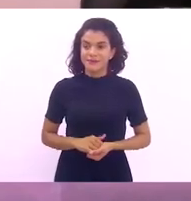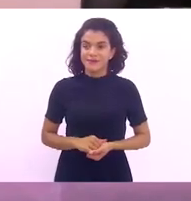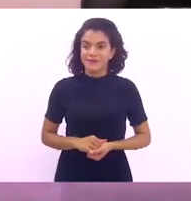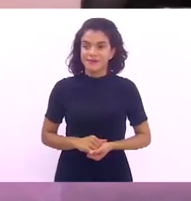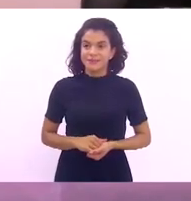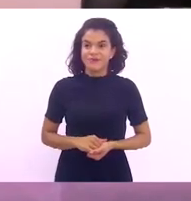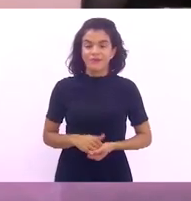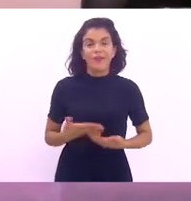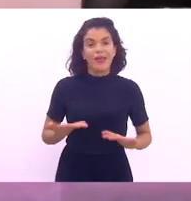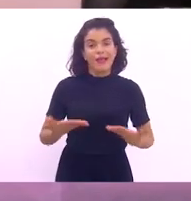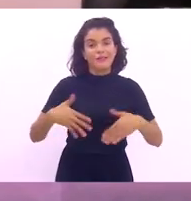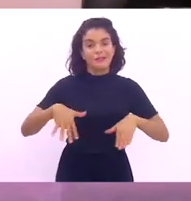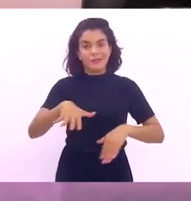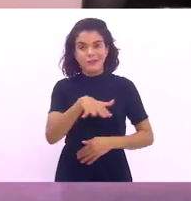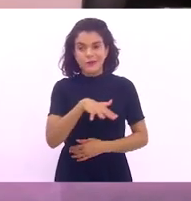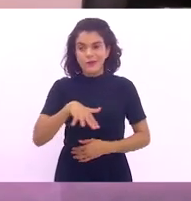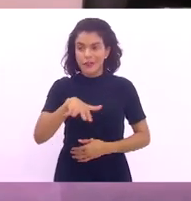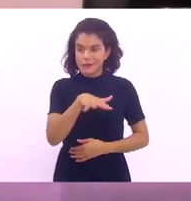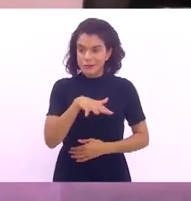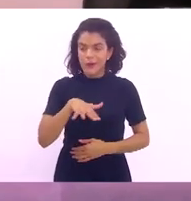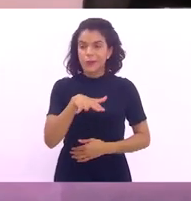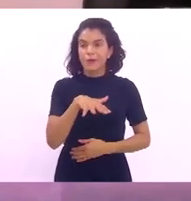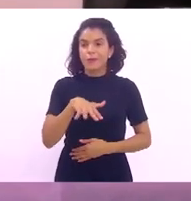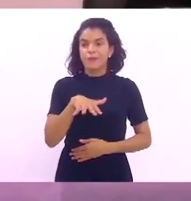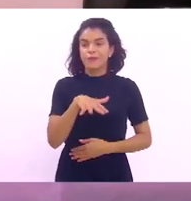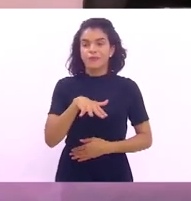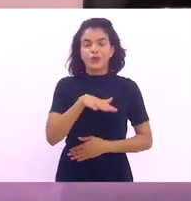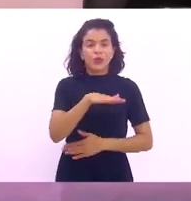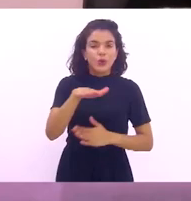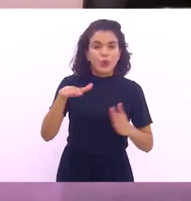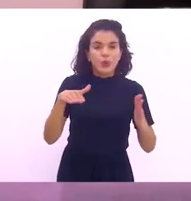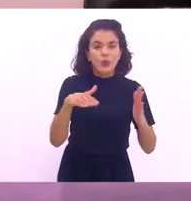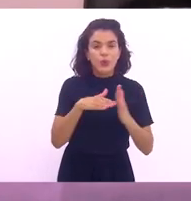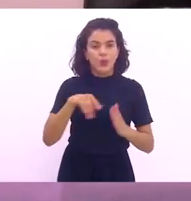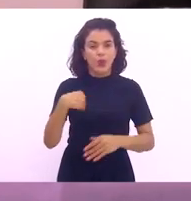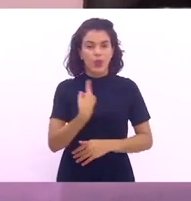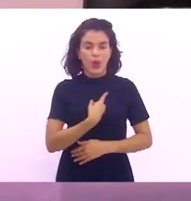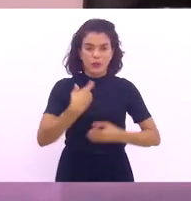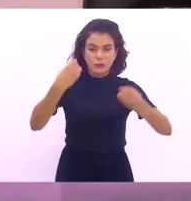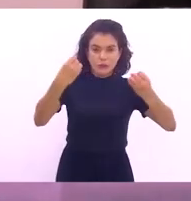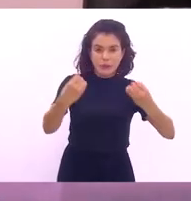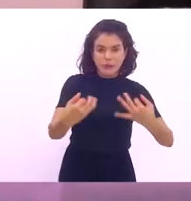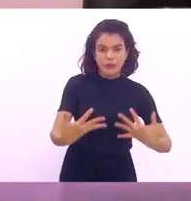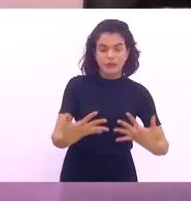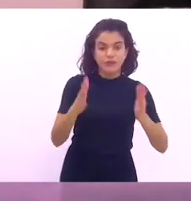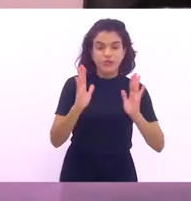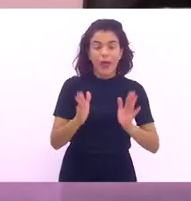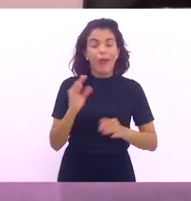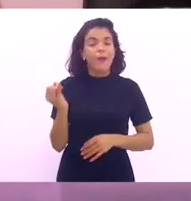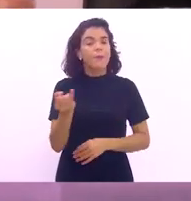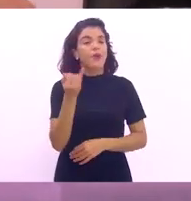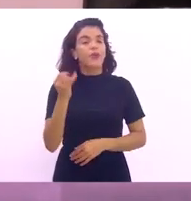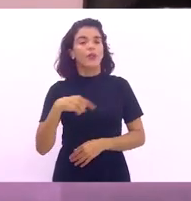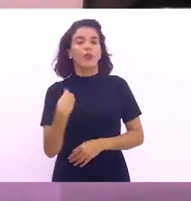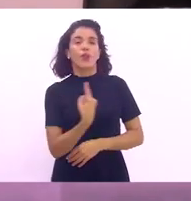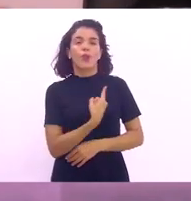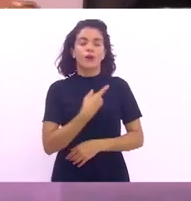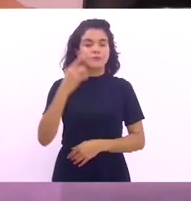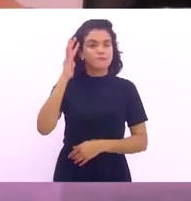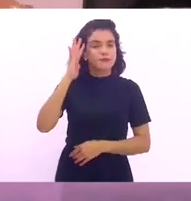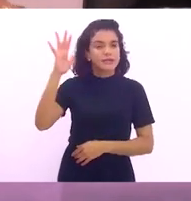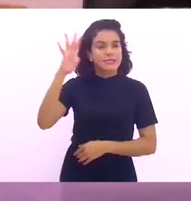diante dessa situação e de tudo que nós narramos aqui é importante que a gente possa